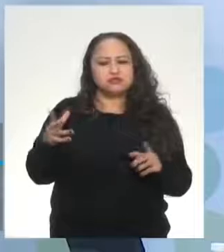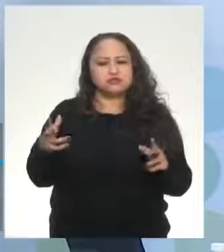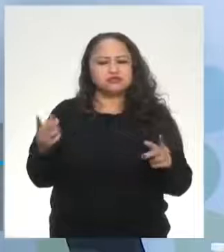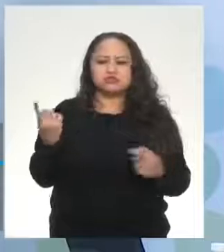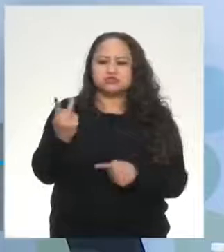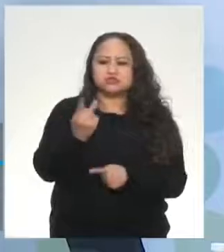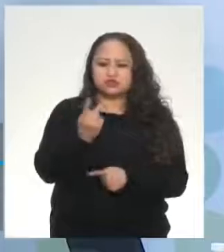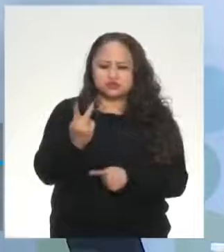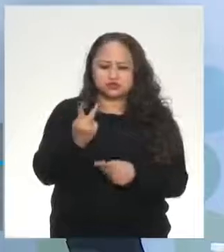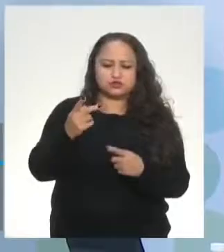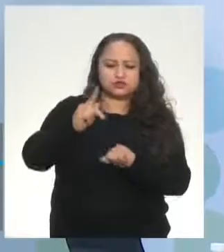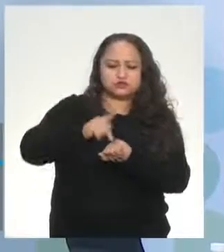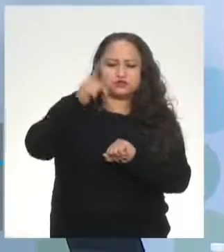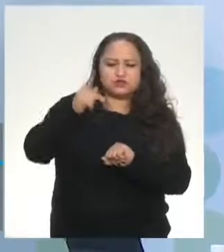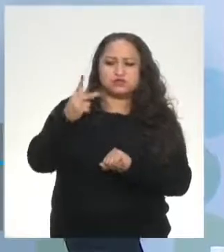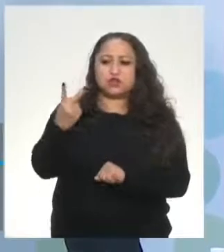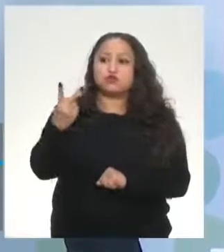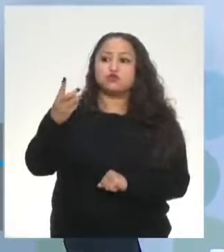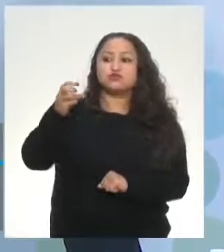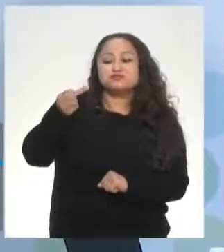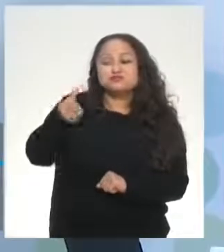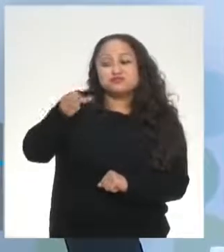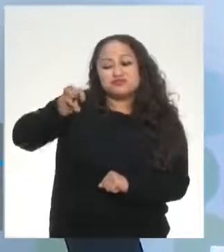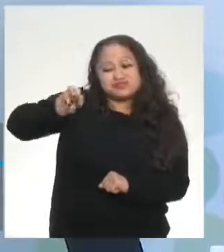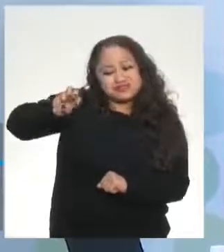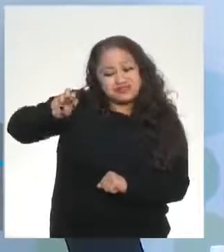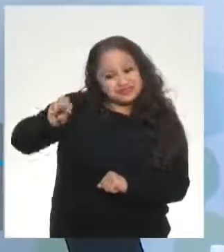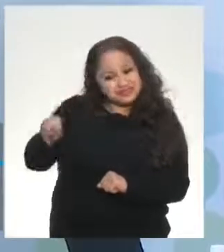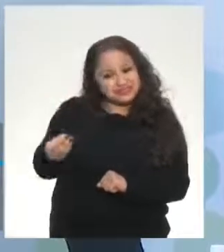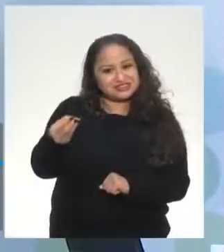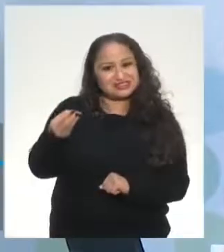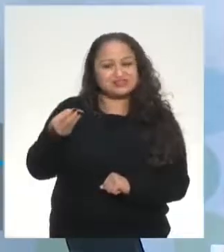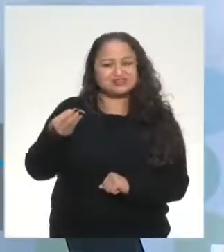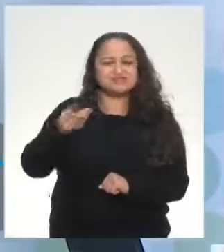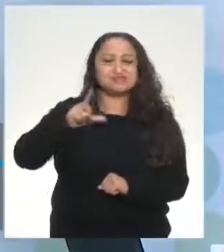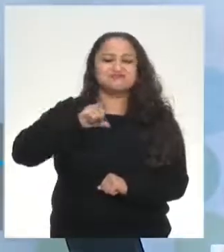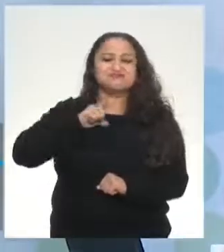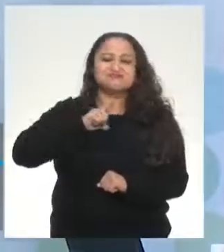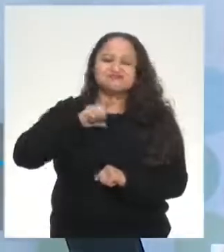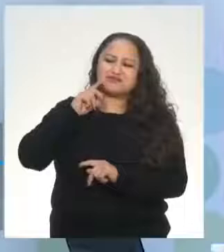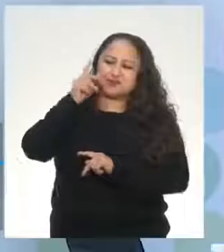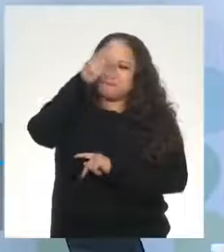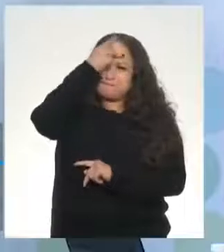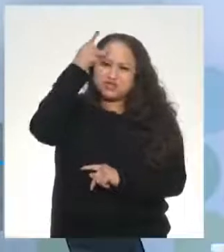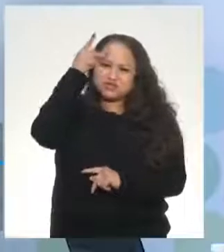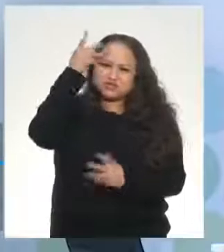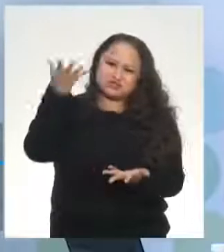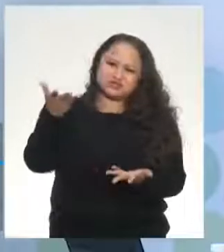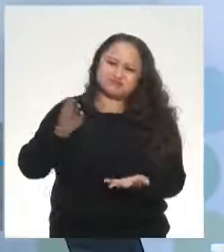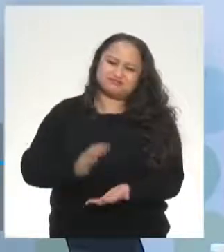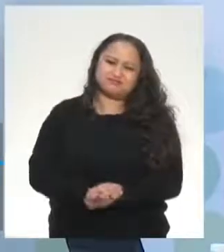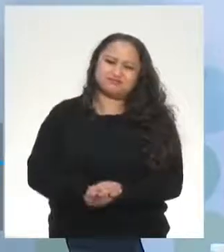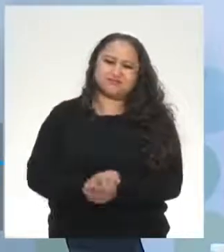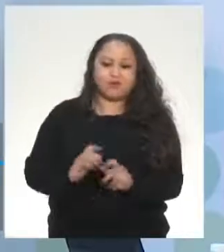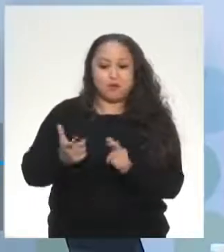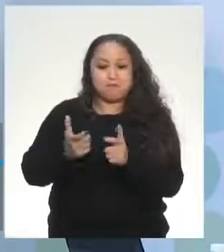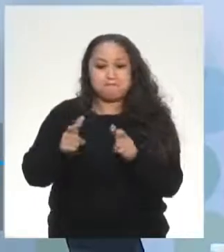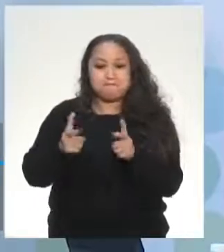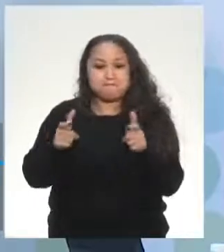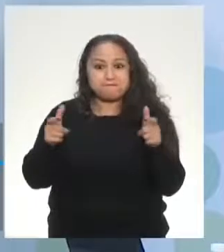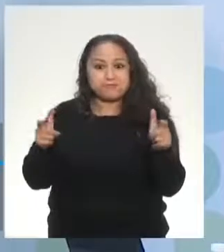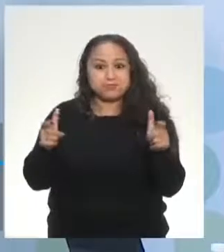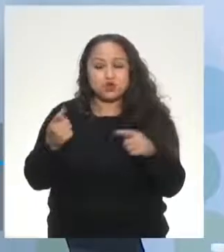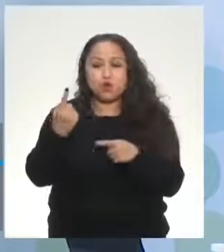aí de 2 bilhões e 600 milhões de pessoas, né, sendo aí que nós estamos falando de uma população praticamente